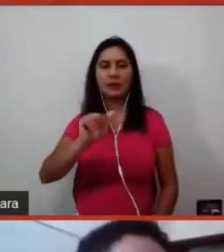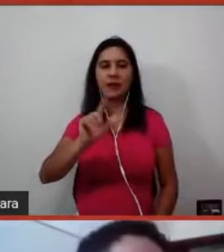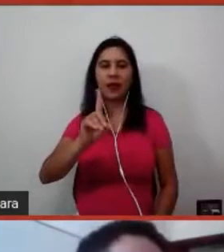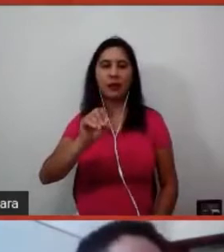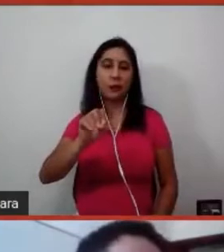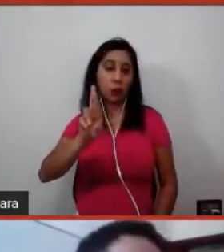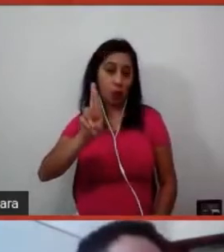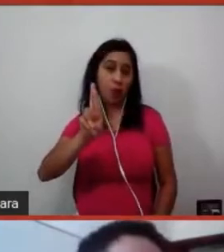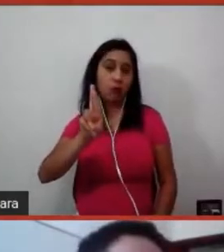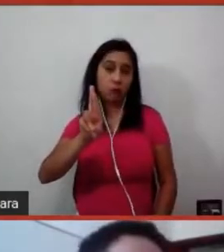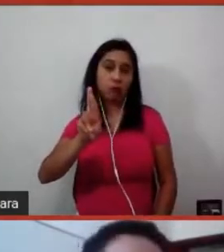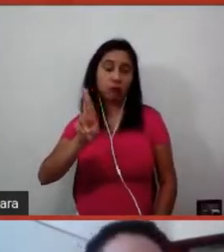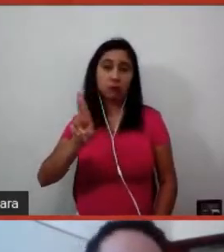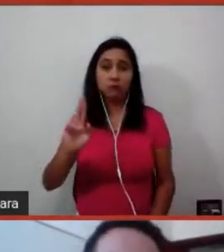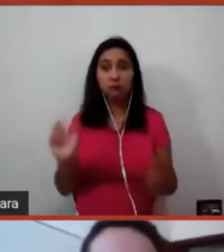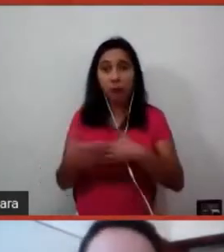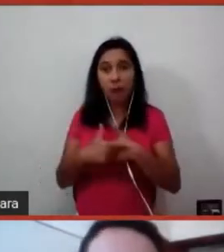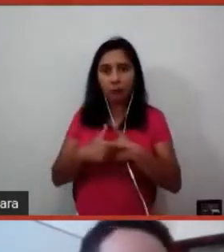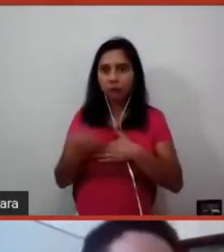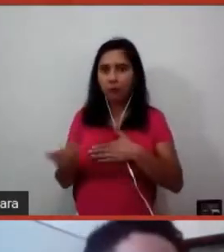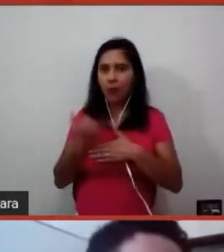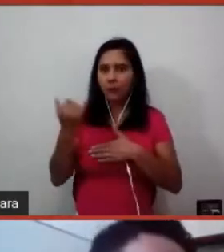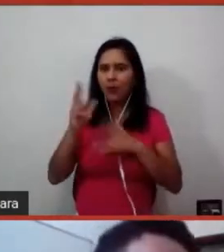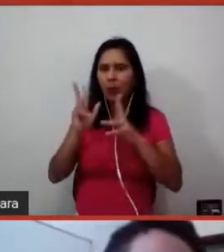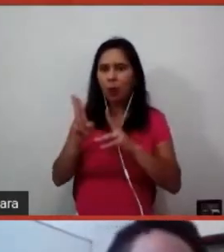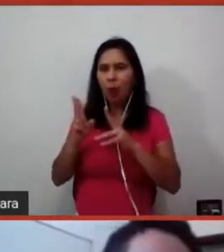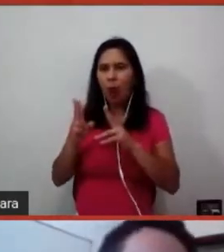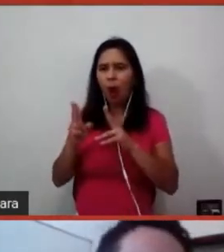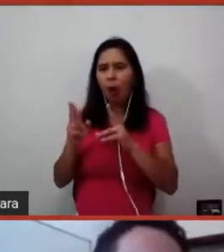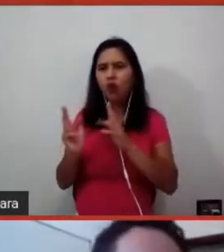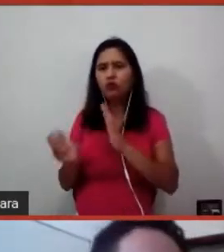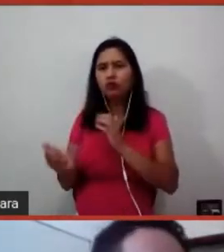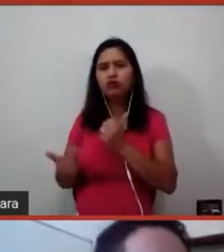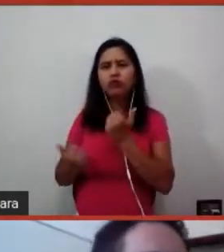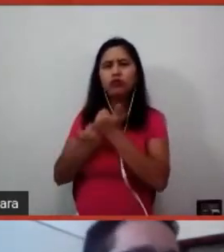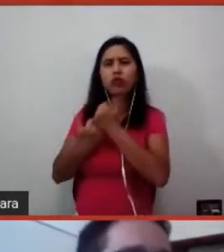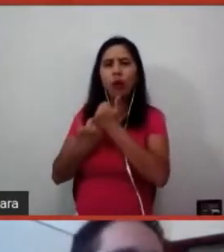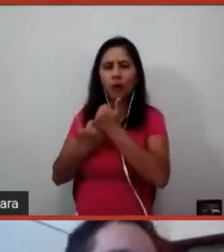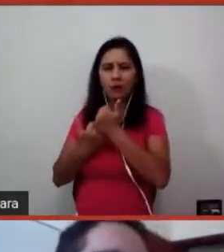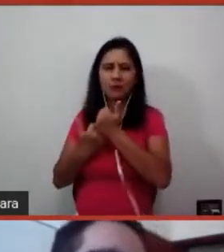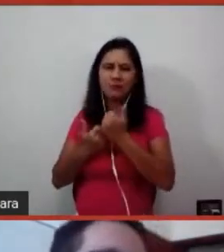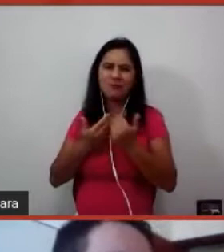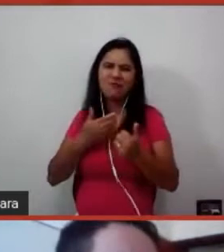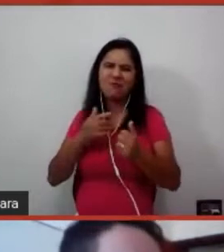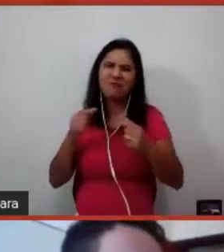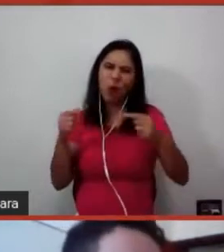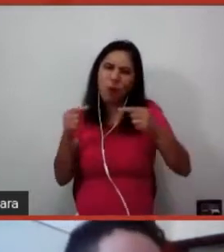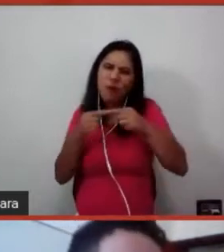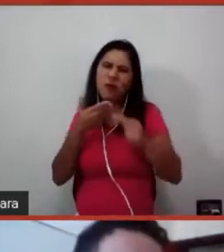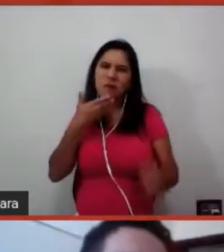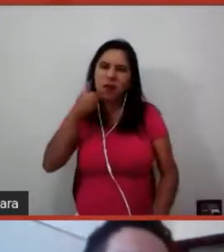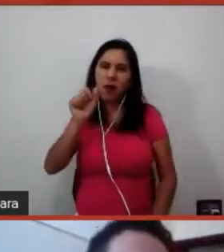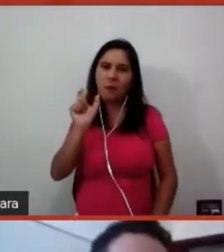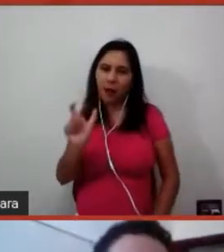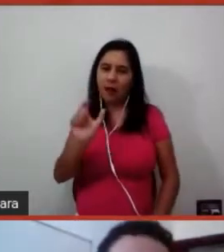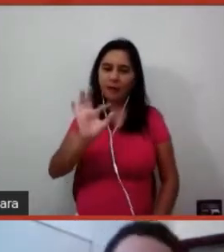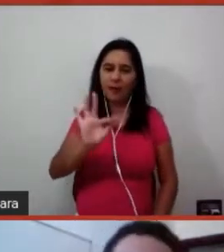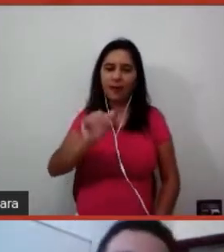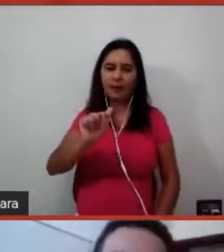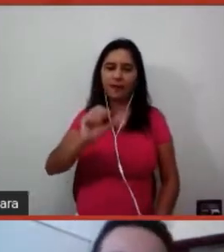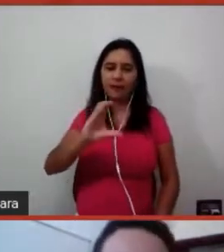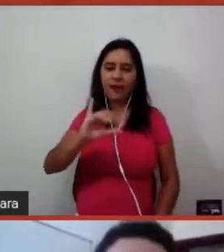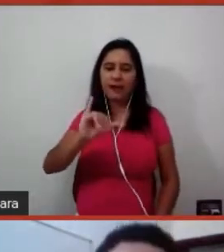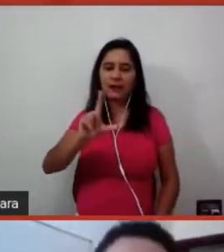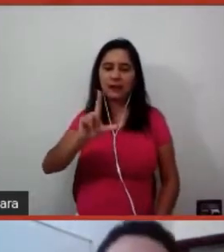papel de tutor, digamos assim, né? Facilitador é a palavra mais comumente empregada nesse sentido. E, obviamente, ele